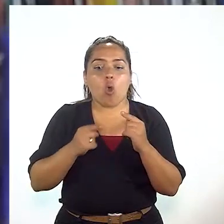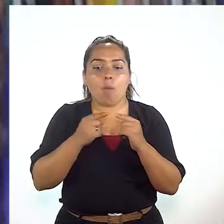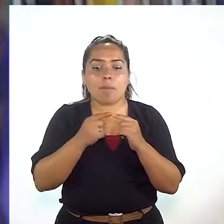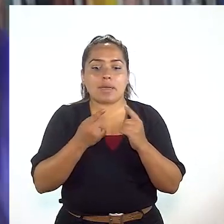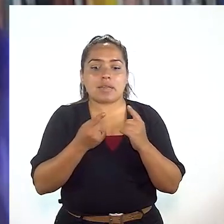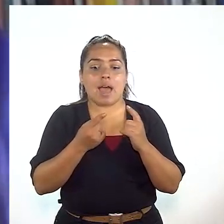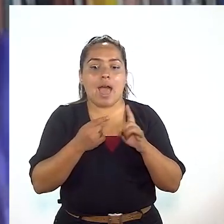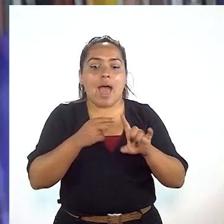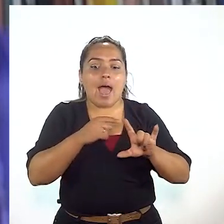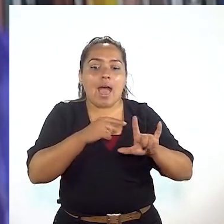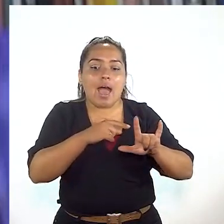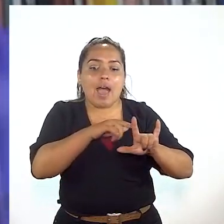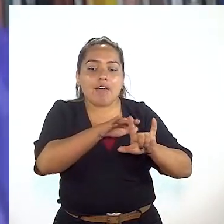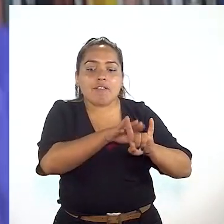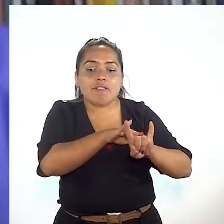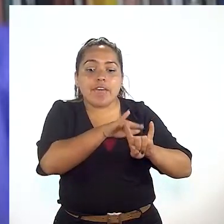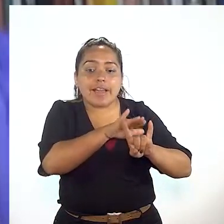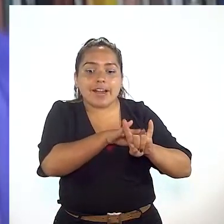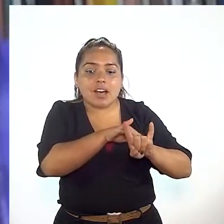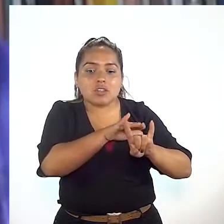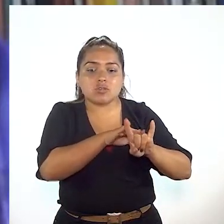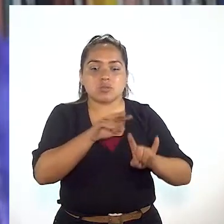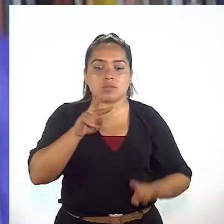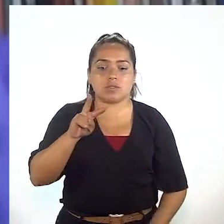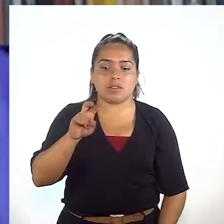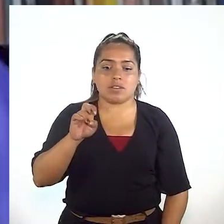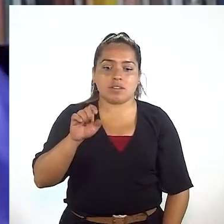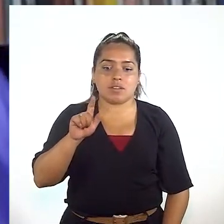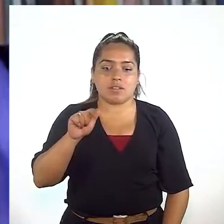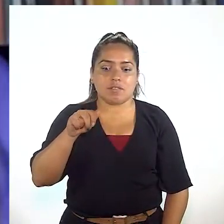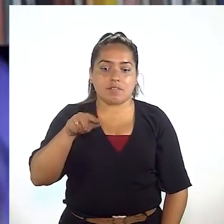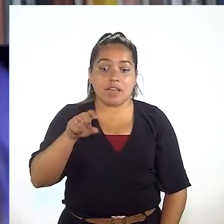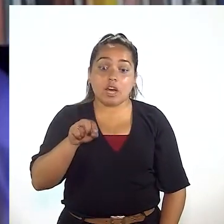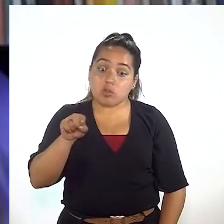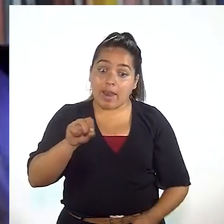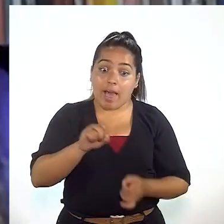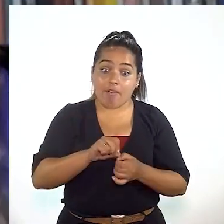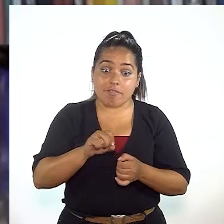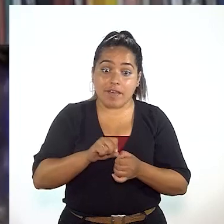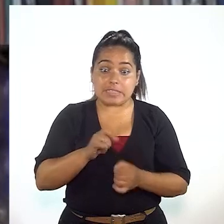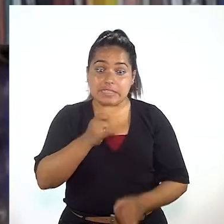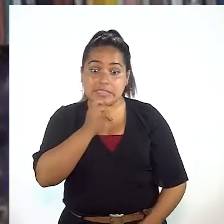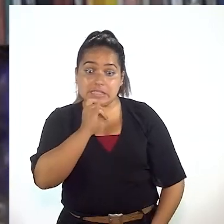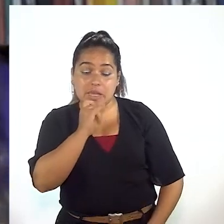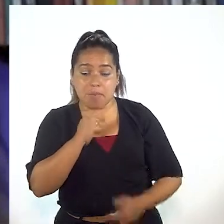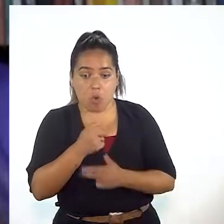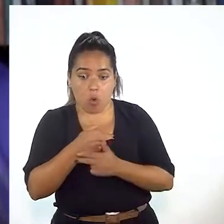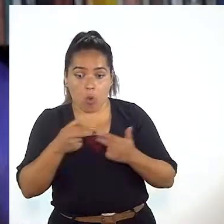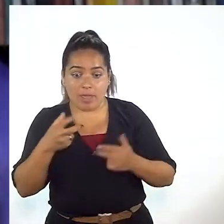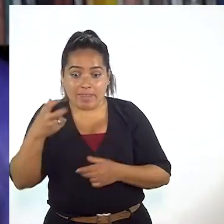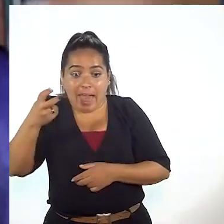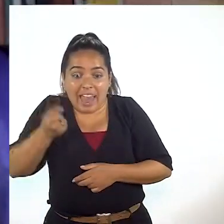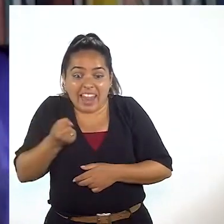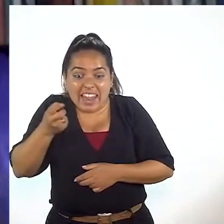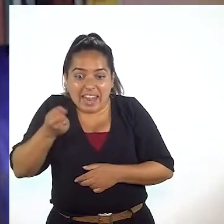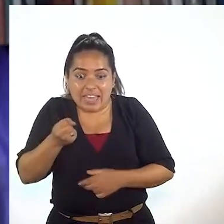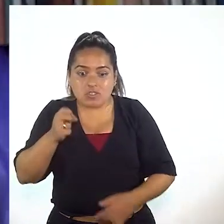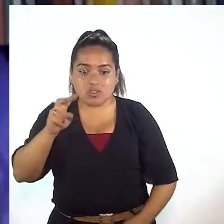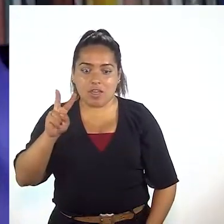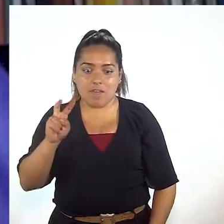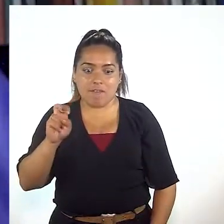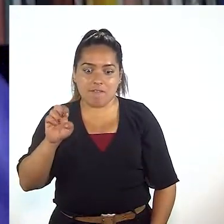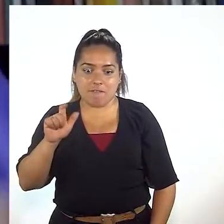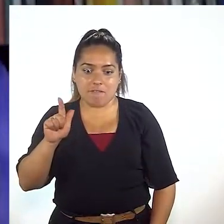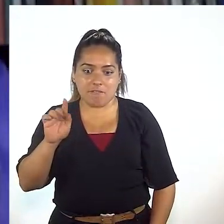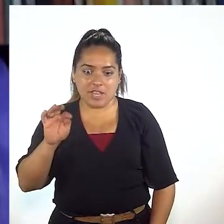veganos lá, que ela fez laticínios aqui em Juiz de Fora, e hoje ela produz os seus produtos a partir do